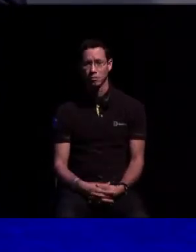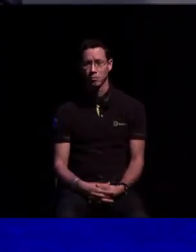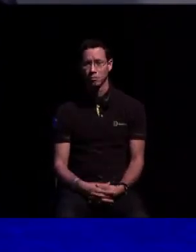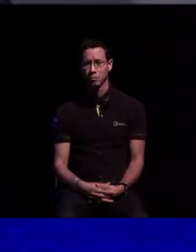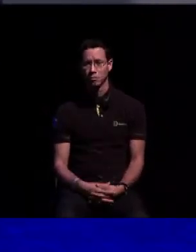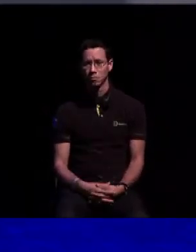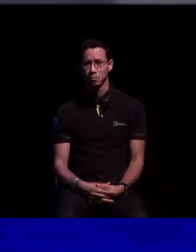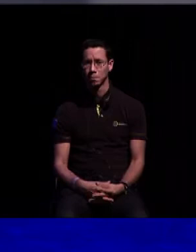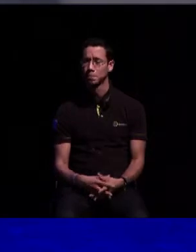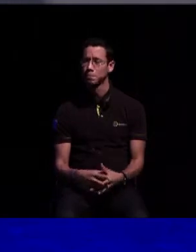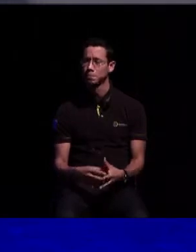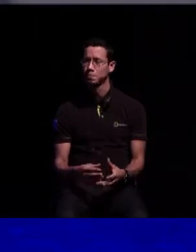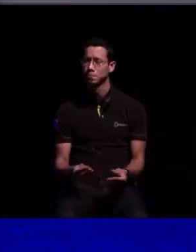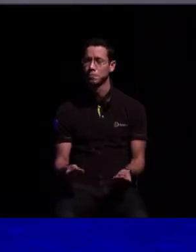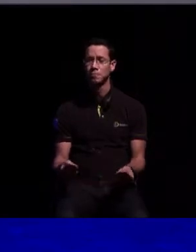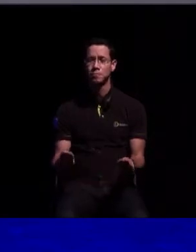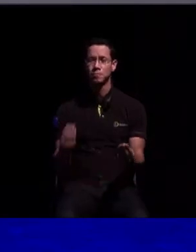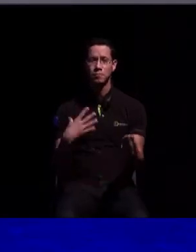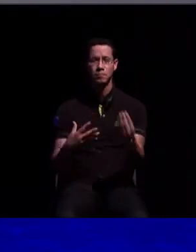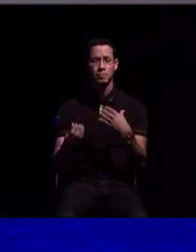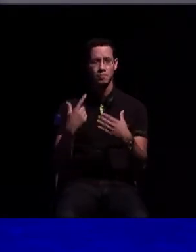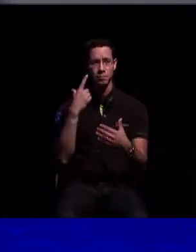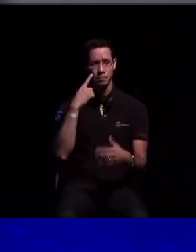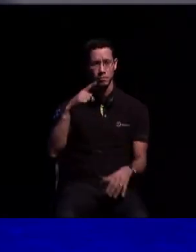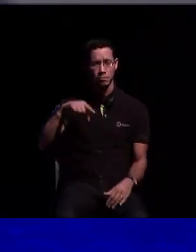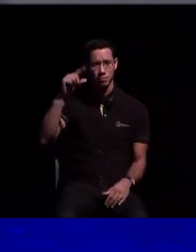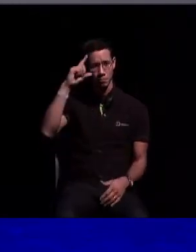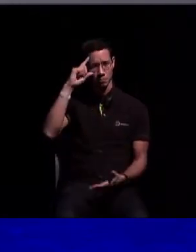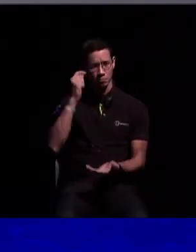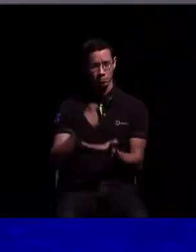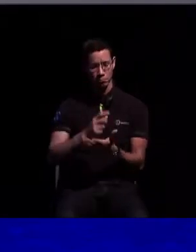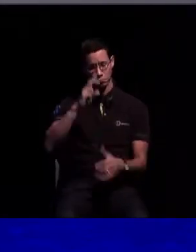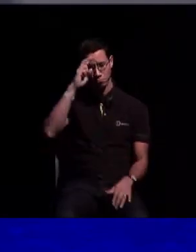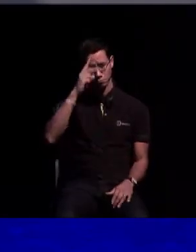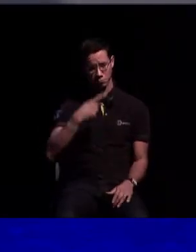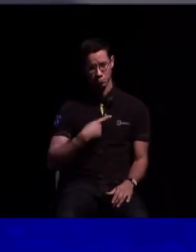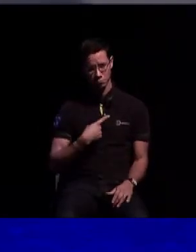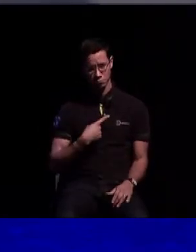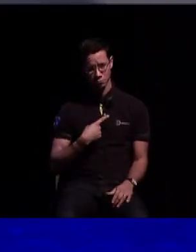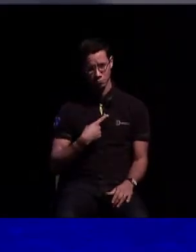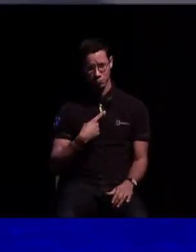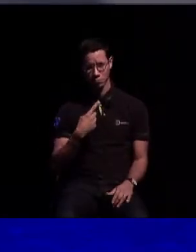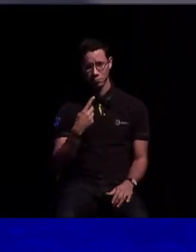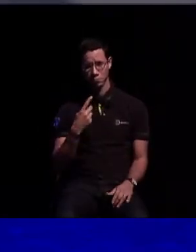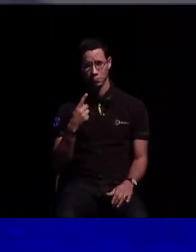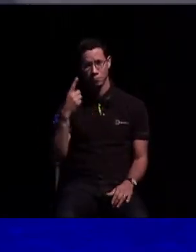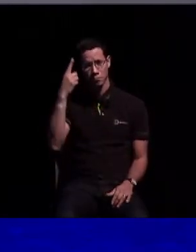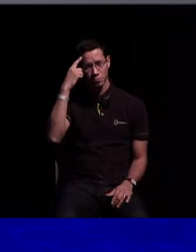aparece a cada um de nós como se fosse uma escolha individual, como se as ideias fossem individuais,